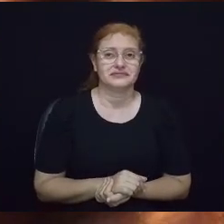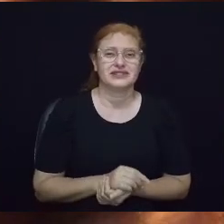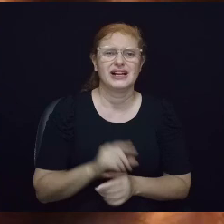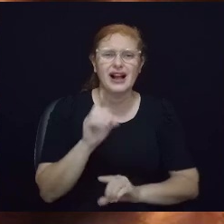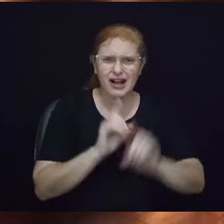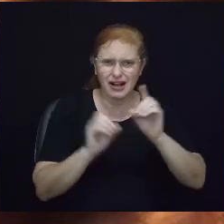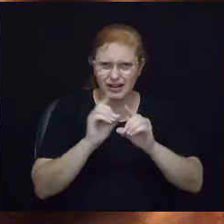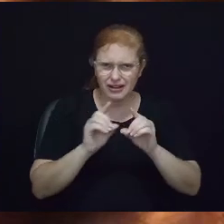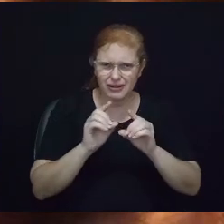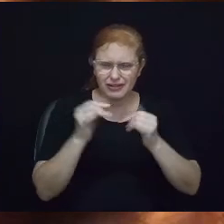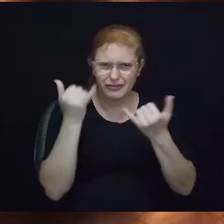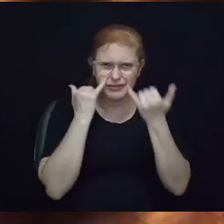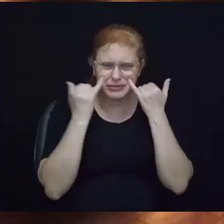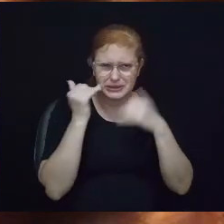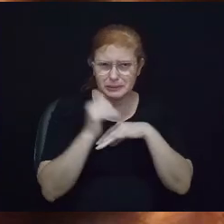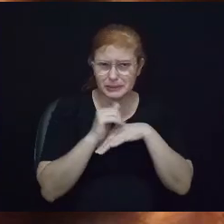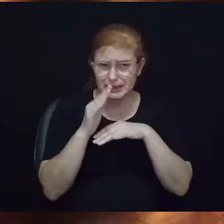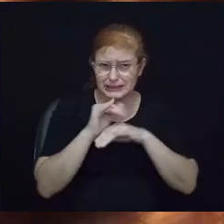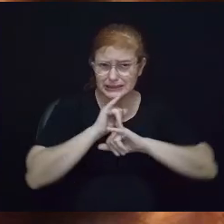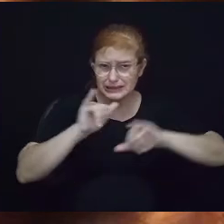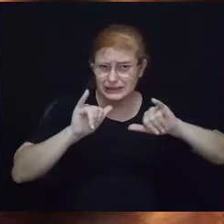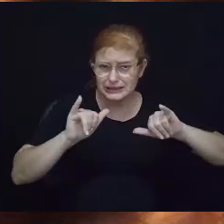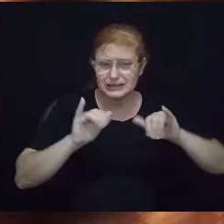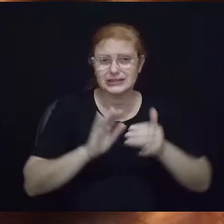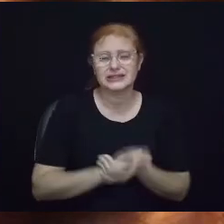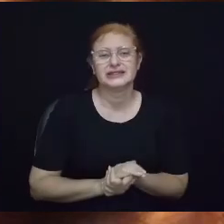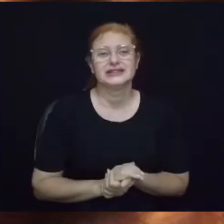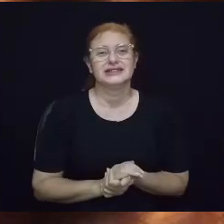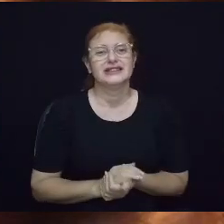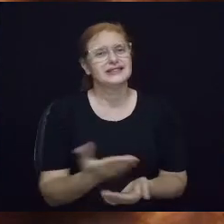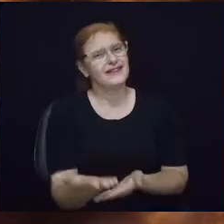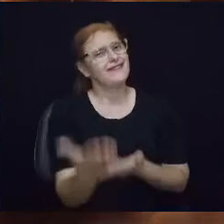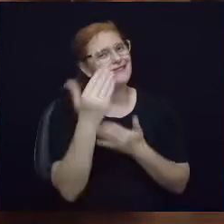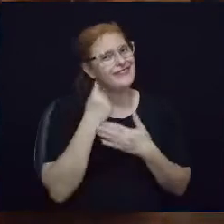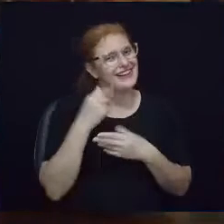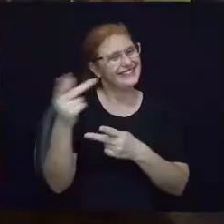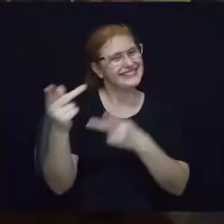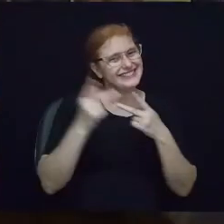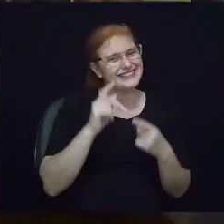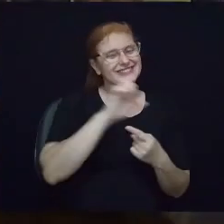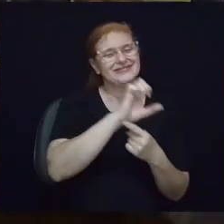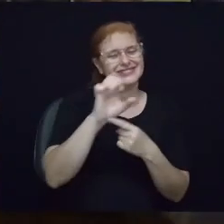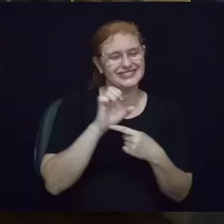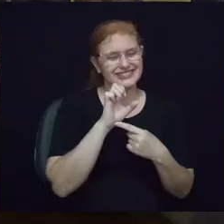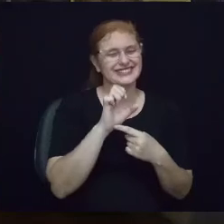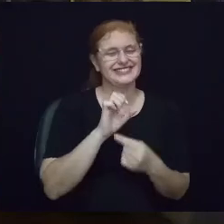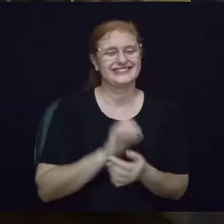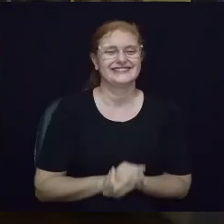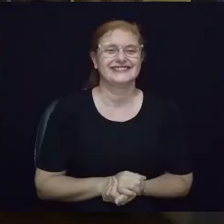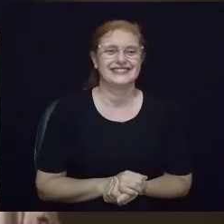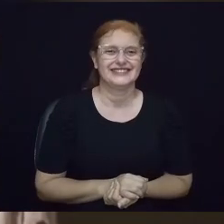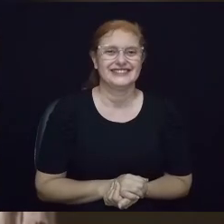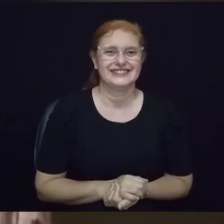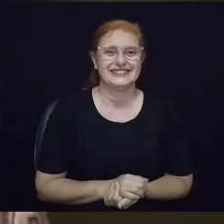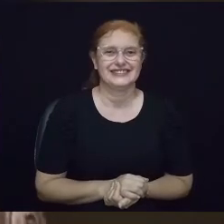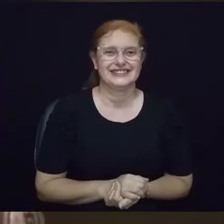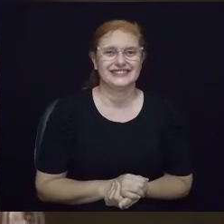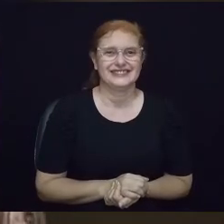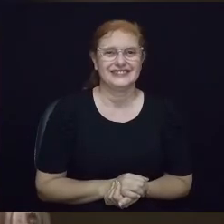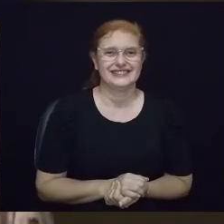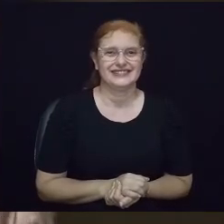algum recado, gente? O recado é que venham visitar a Venham exposição. visitar, né?